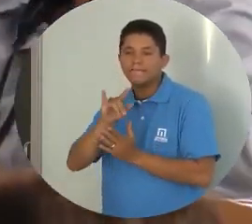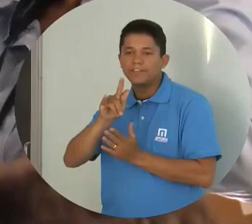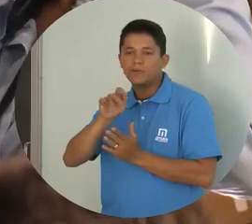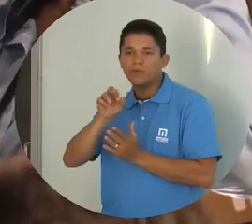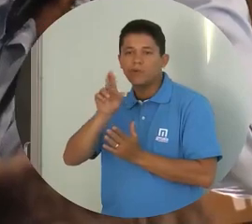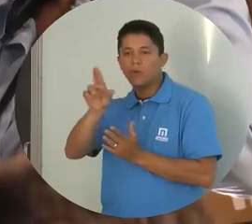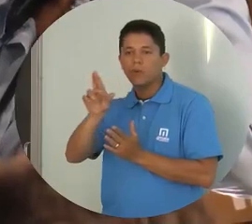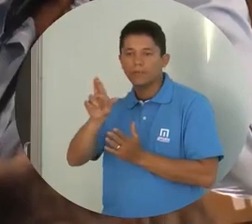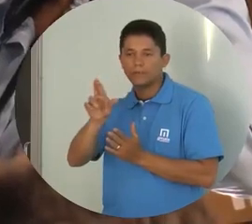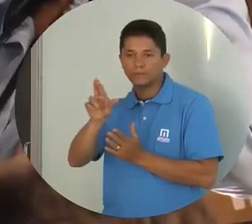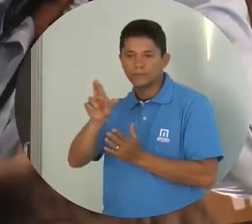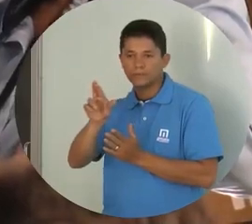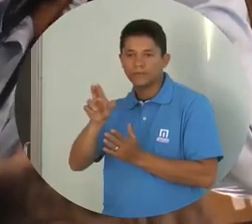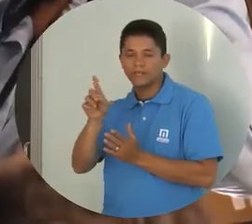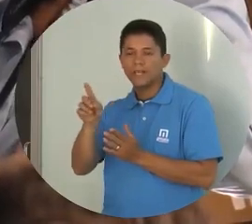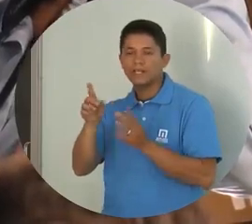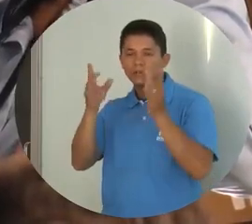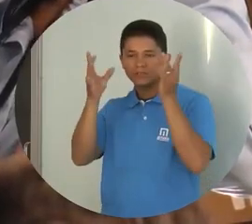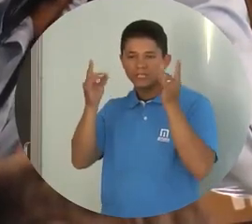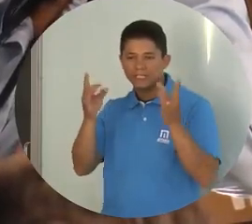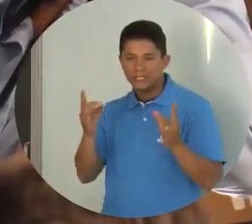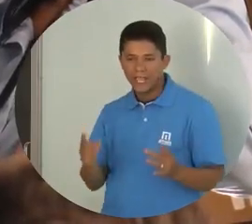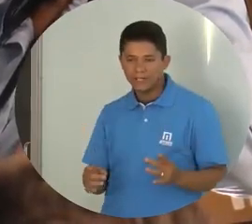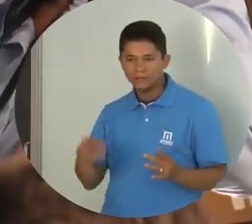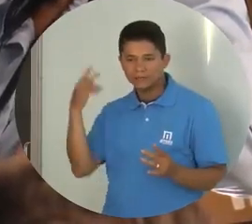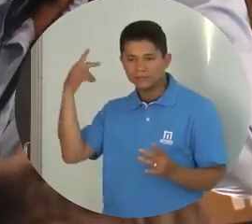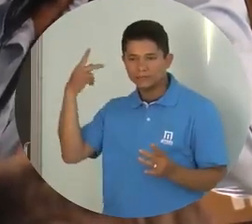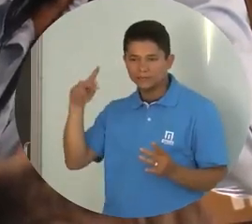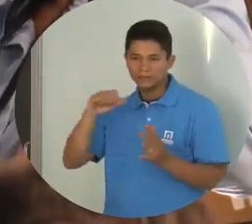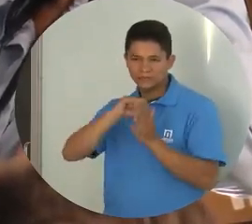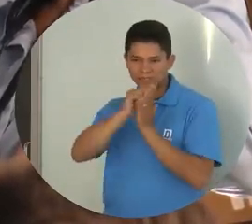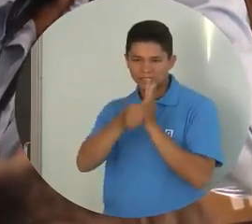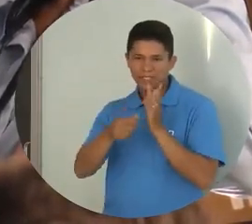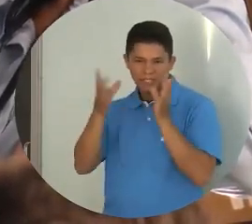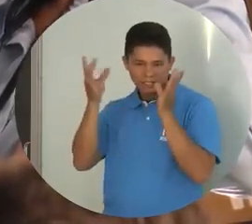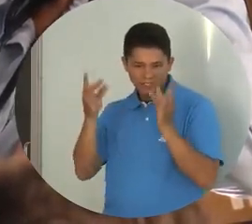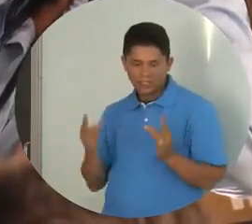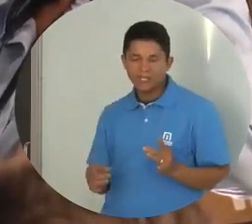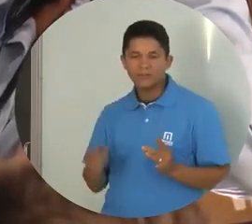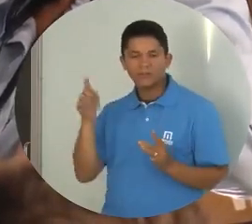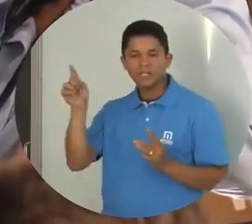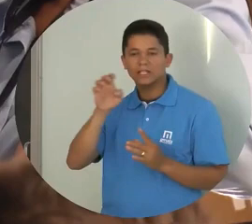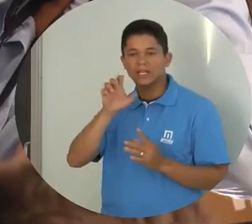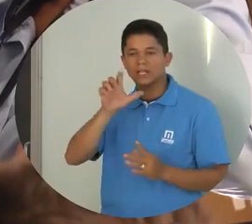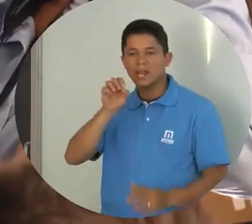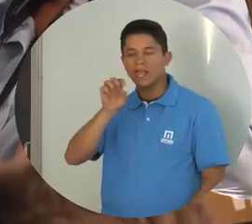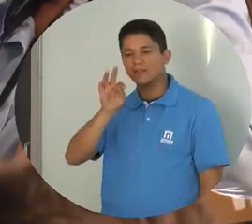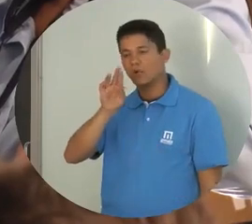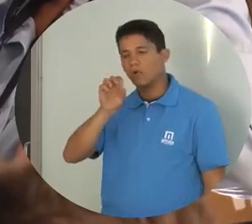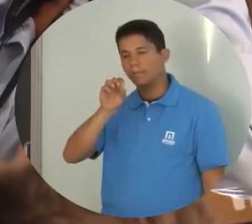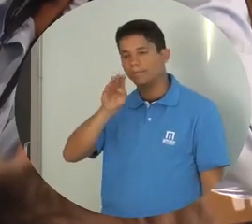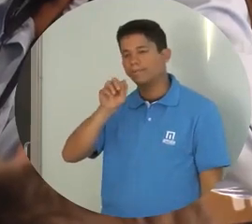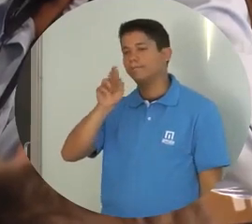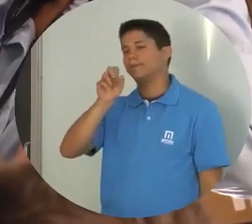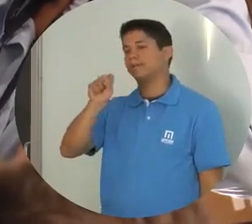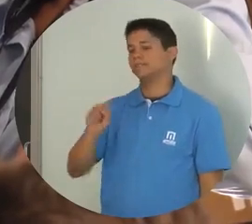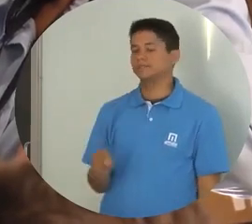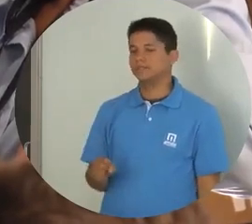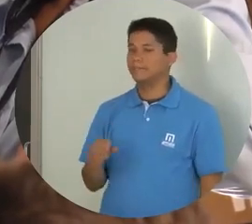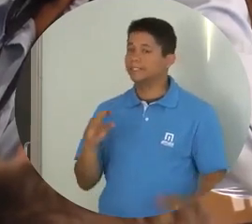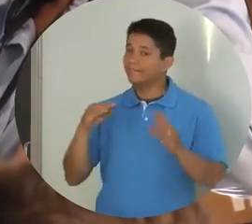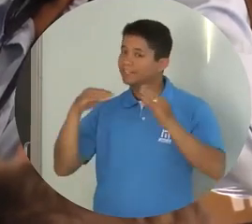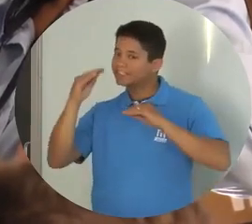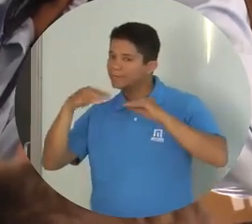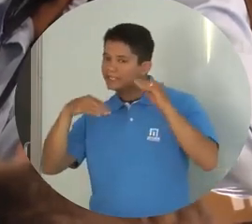há um excesso de rigor nos critérios da Eletrobras. Então, que isso estaria sendo, não muito, mas de alguma forma,